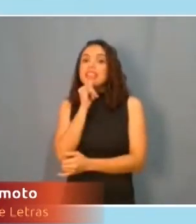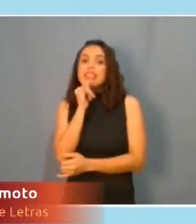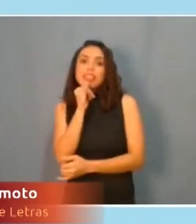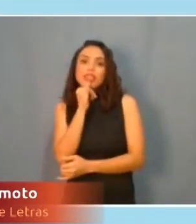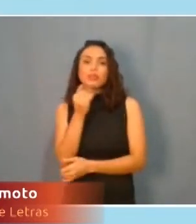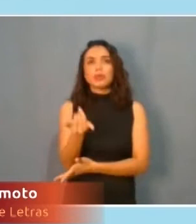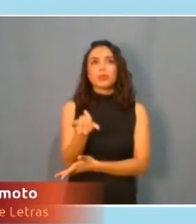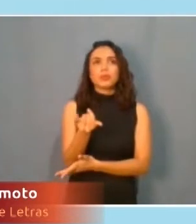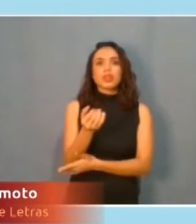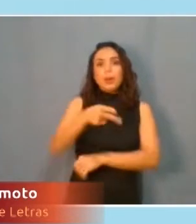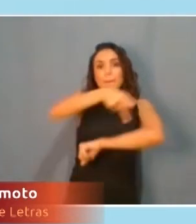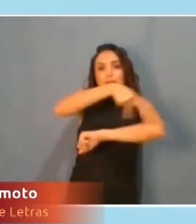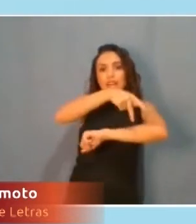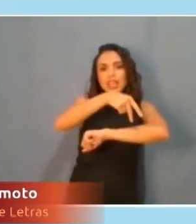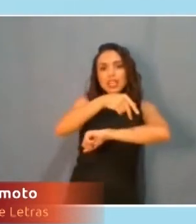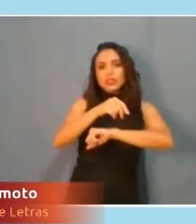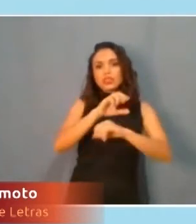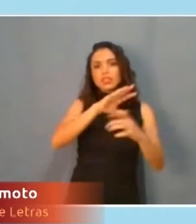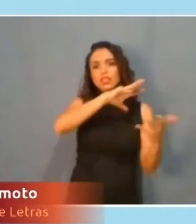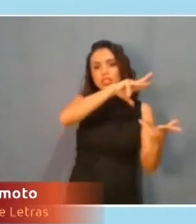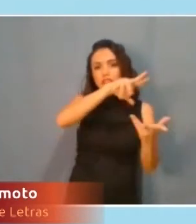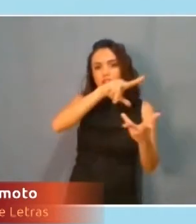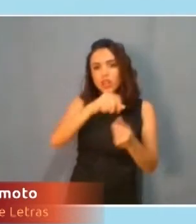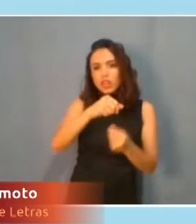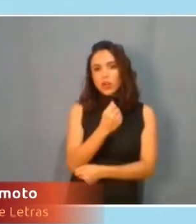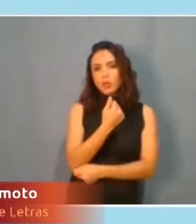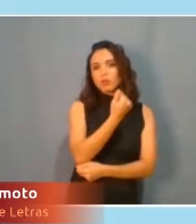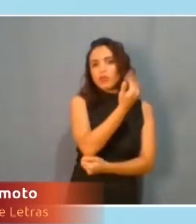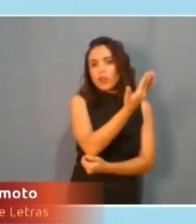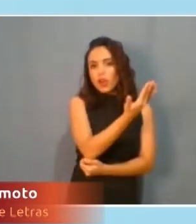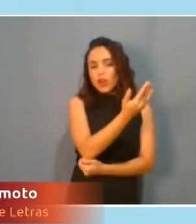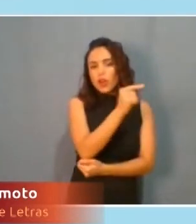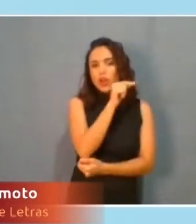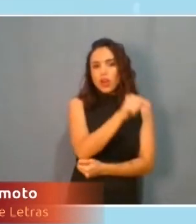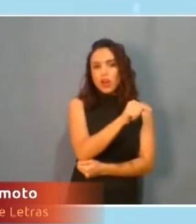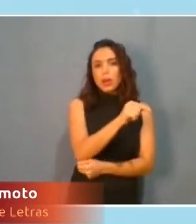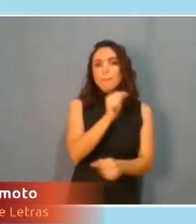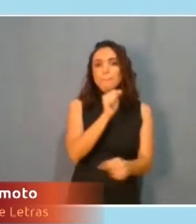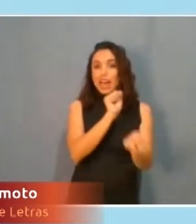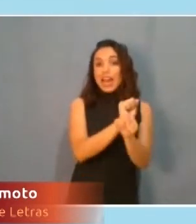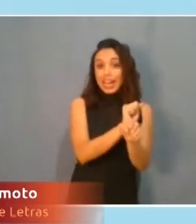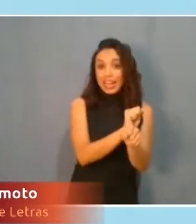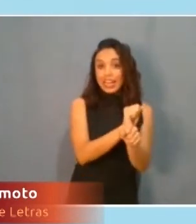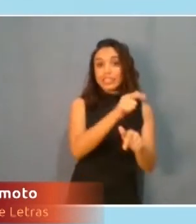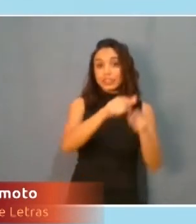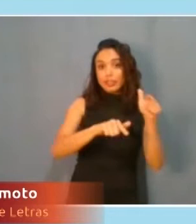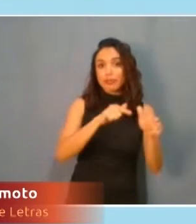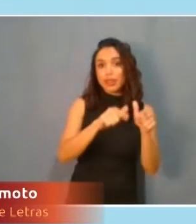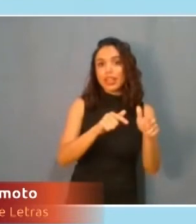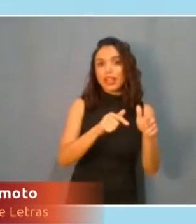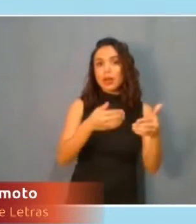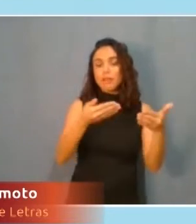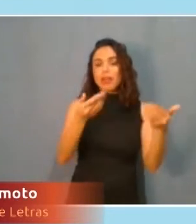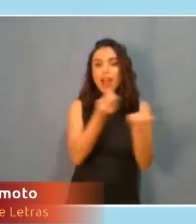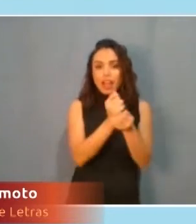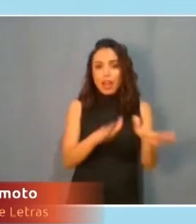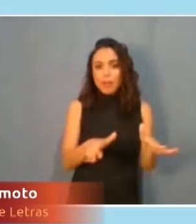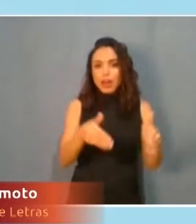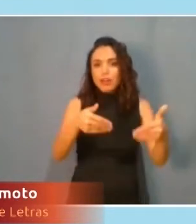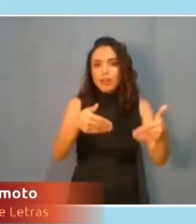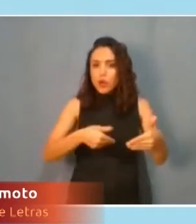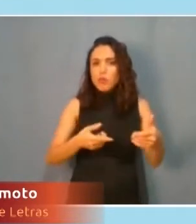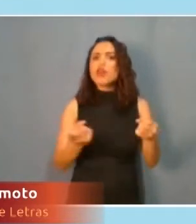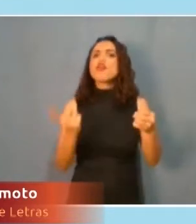Unidos pararem com políticas sociais, vai voltar também. Tudo é causa e efeito, nada é por acaso. Então, nós não estamos